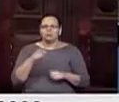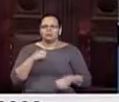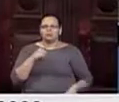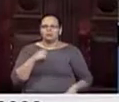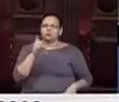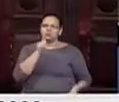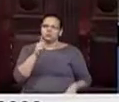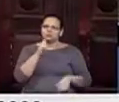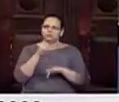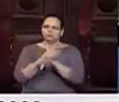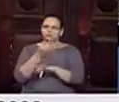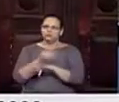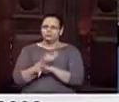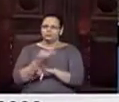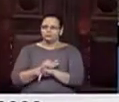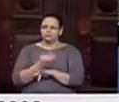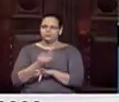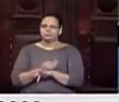segurar